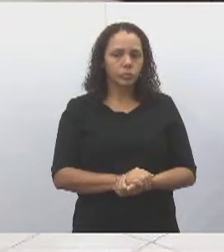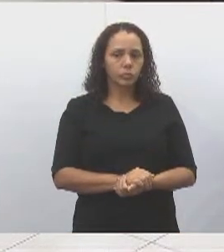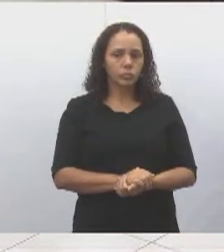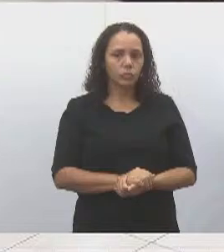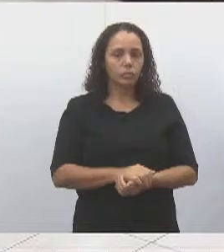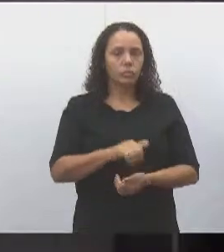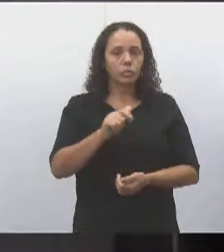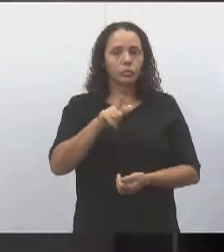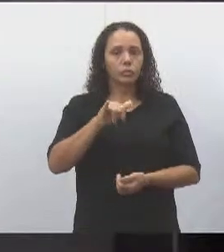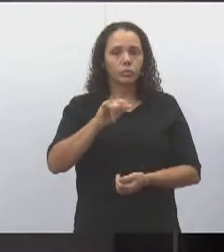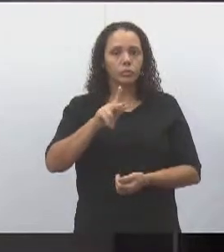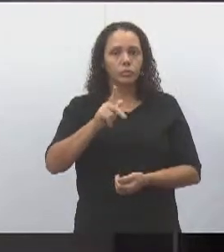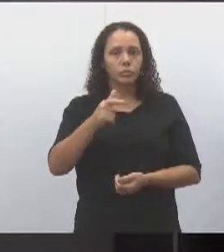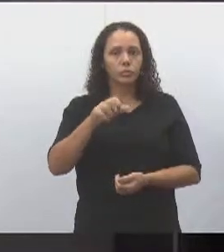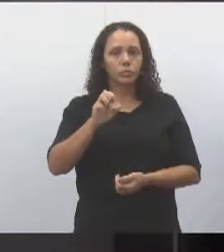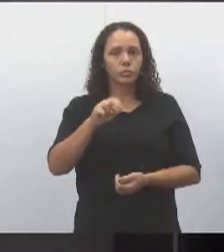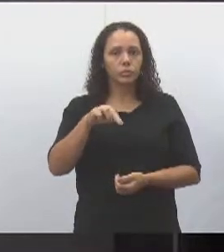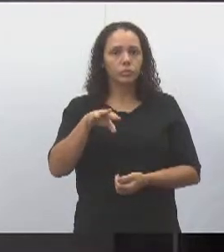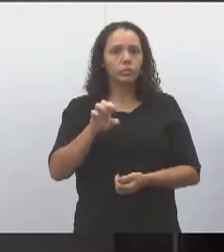Guilherme,